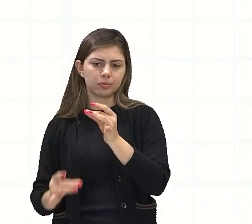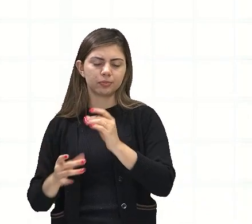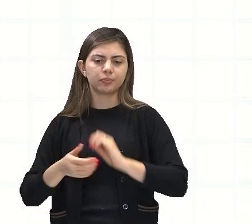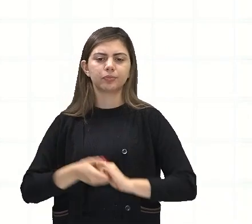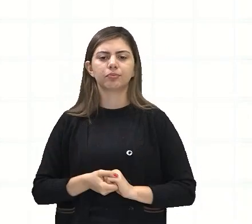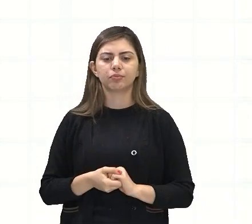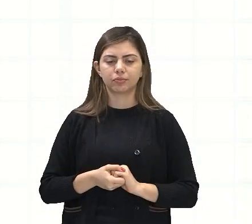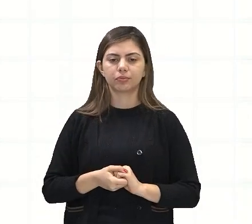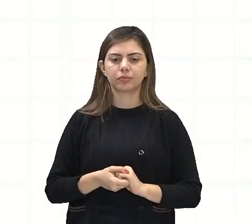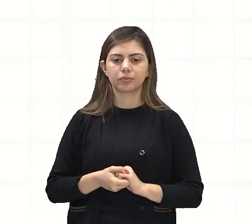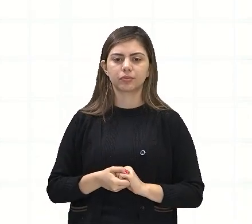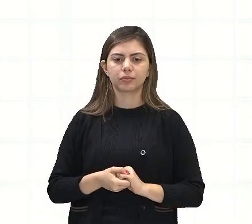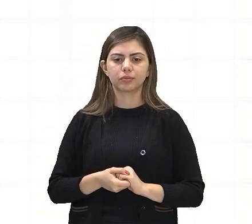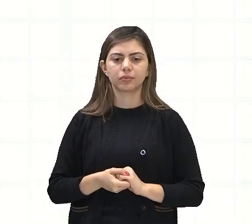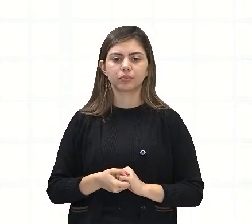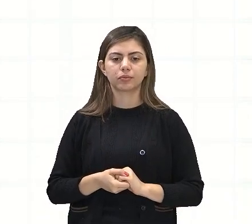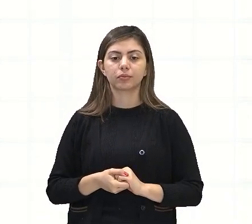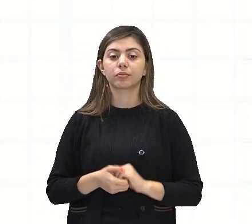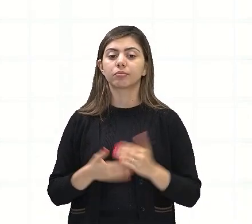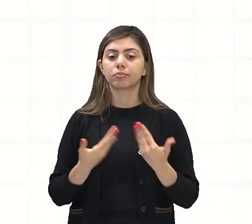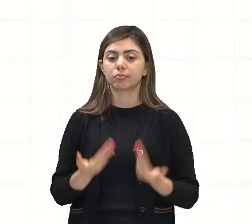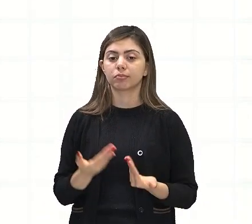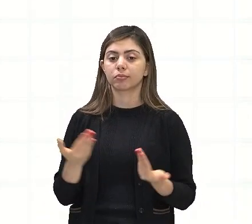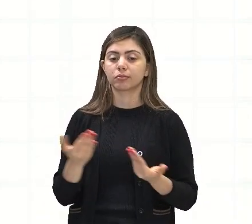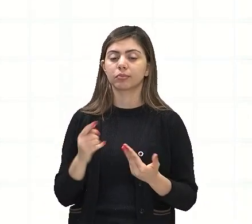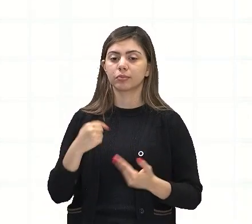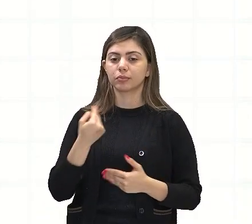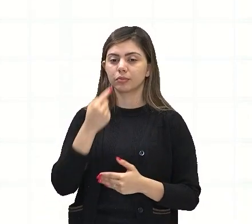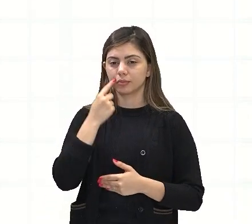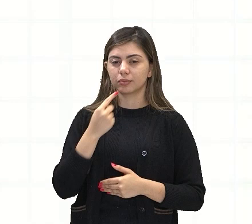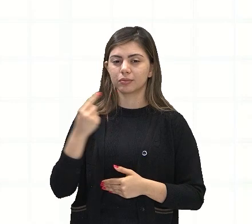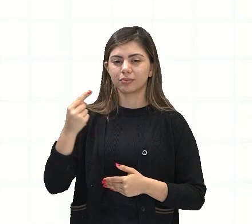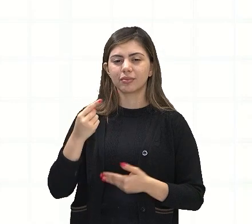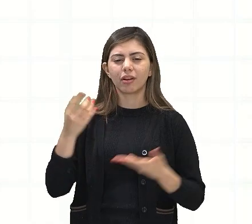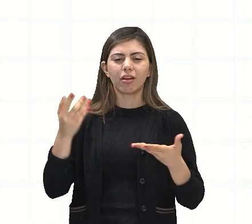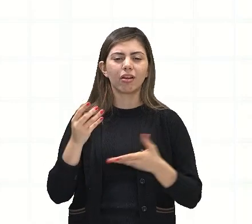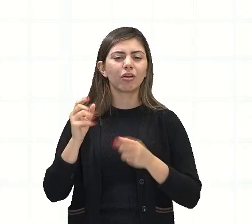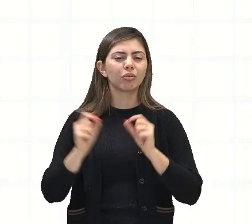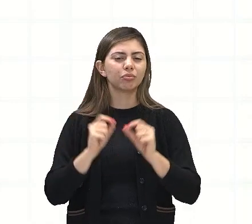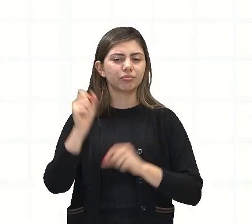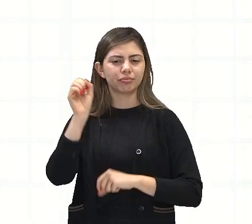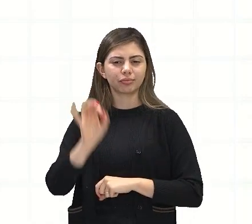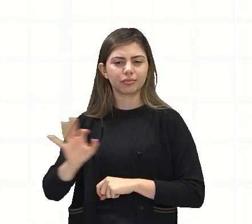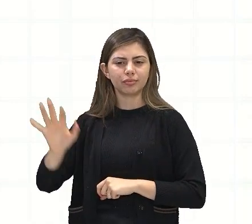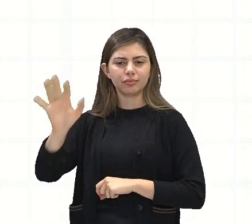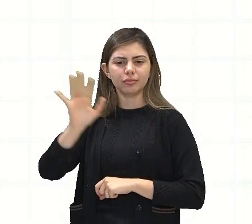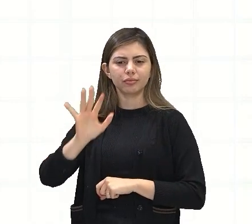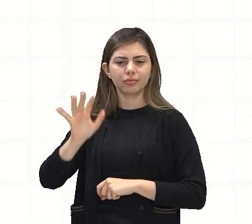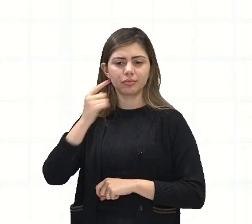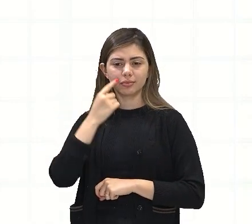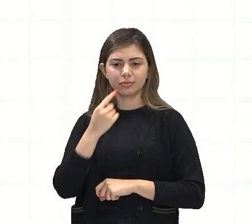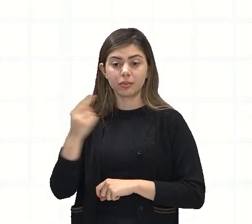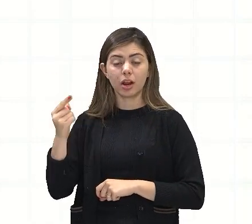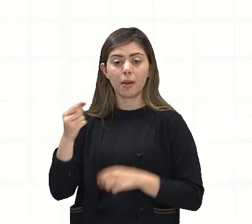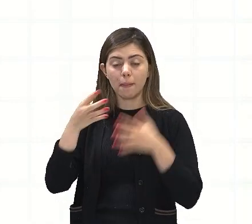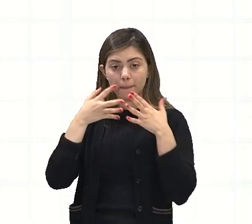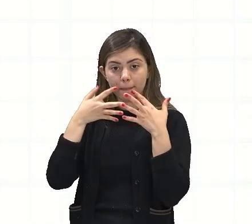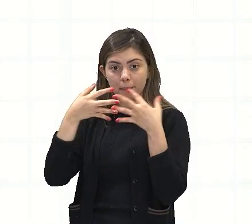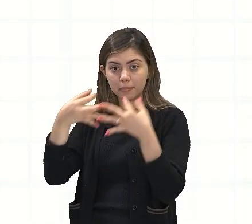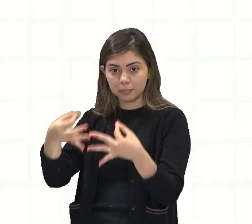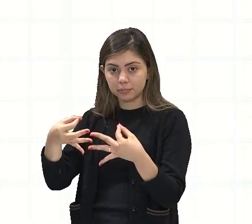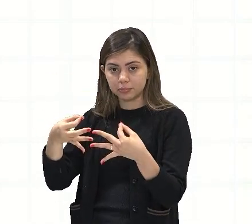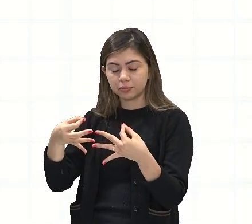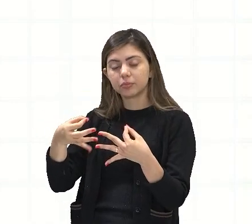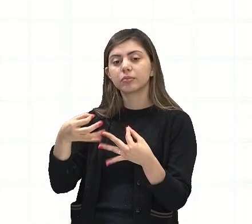textual. Olha, então, nós vamos observar agora uma imagem. Eu quero que você preste muita atenção para